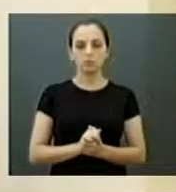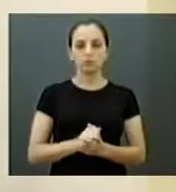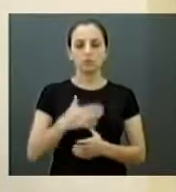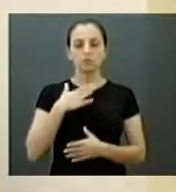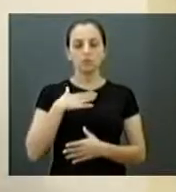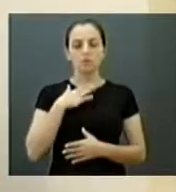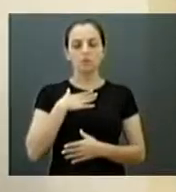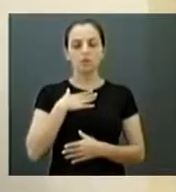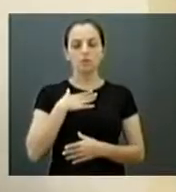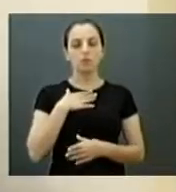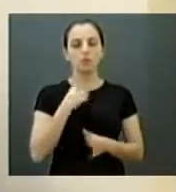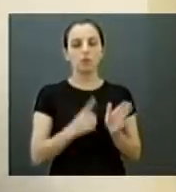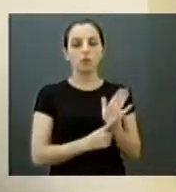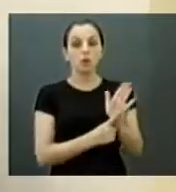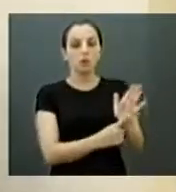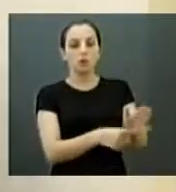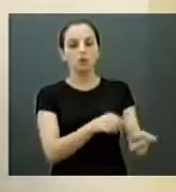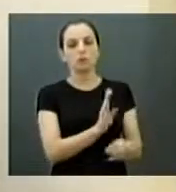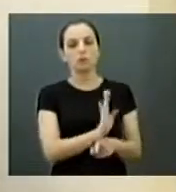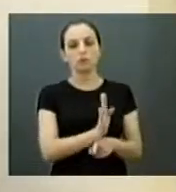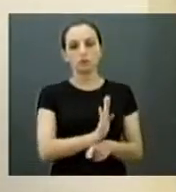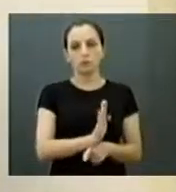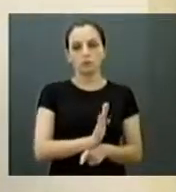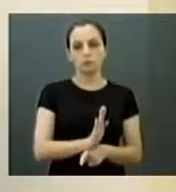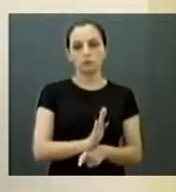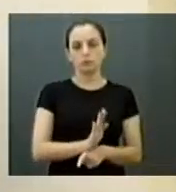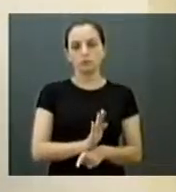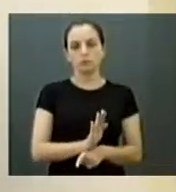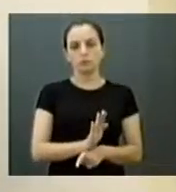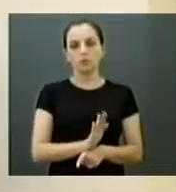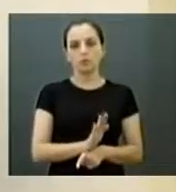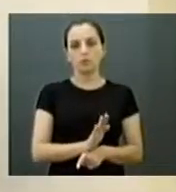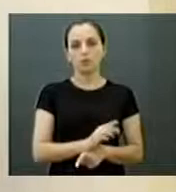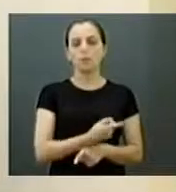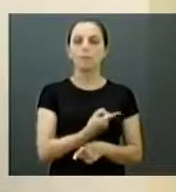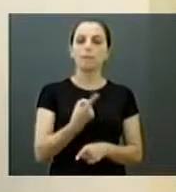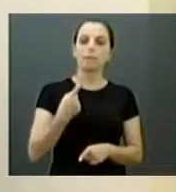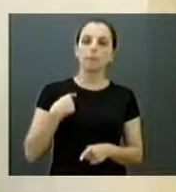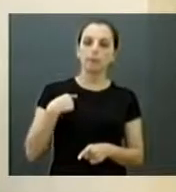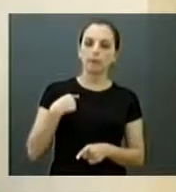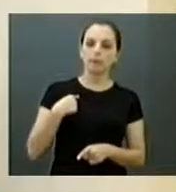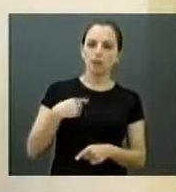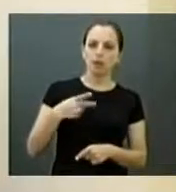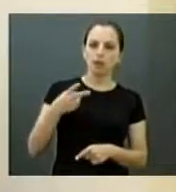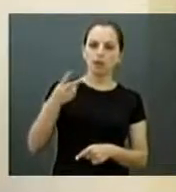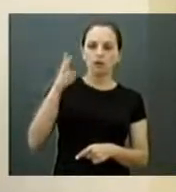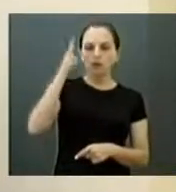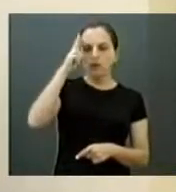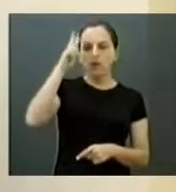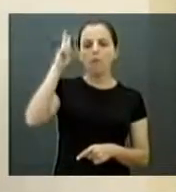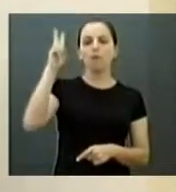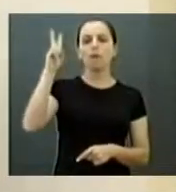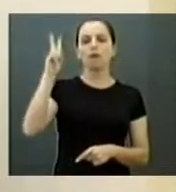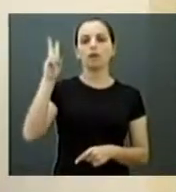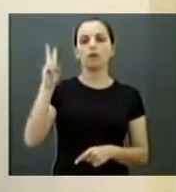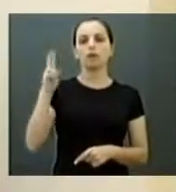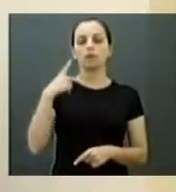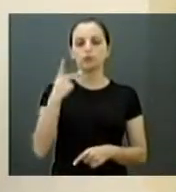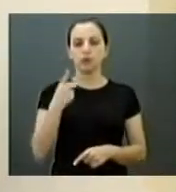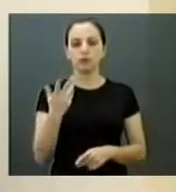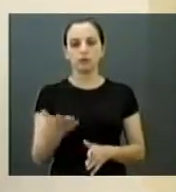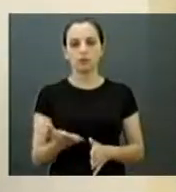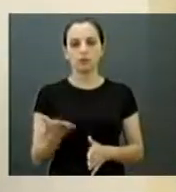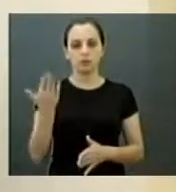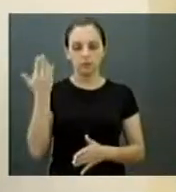Eu coloquei esse vídeo, tá? Para a gente relembrar posições. Pois essa